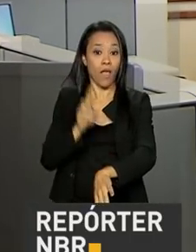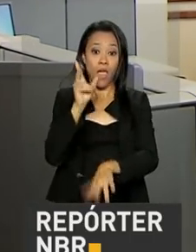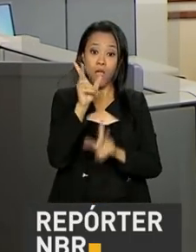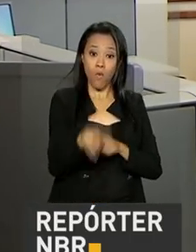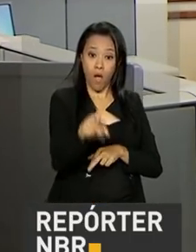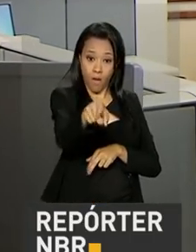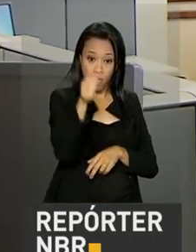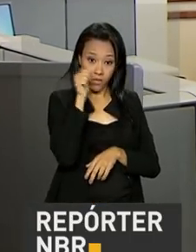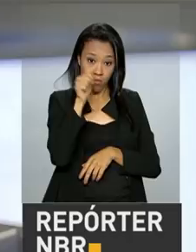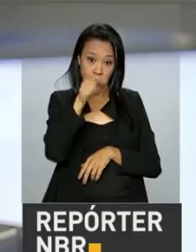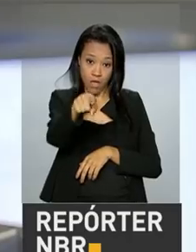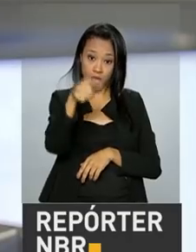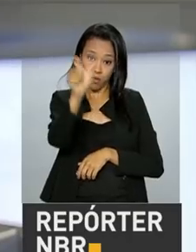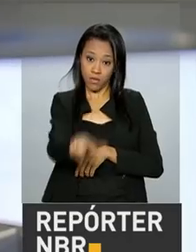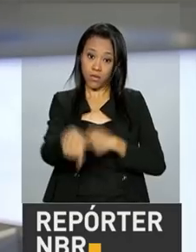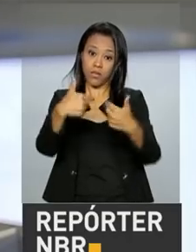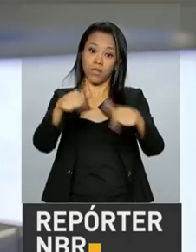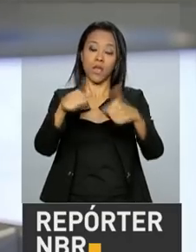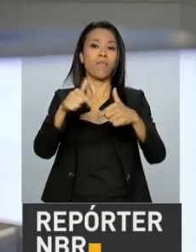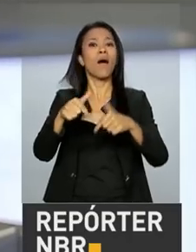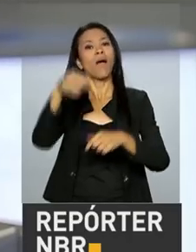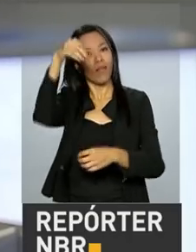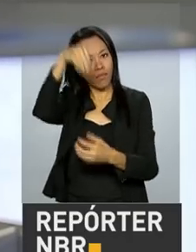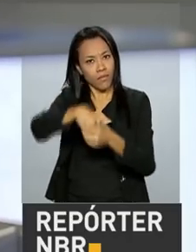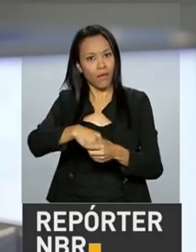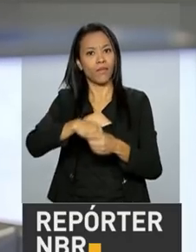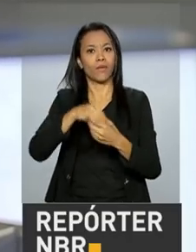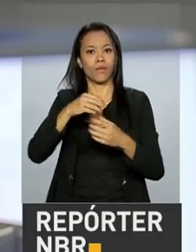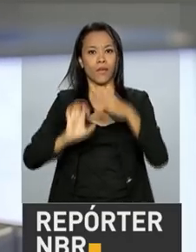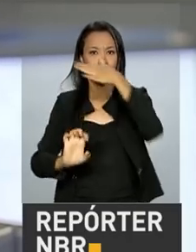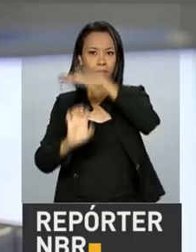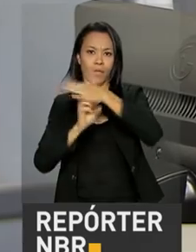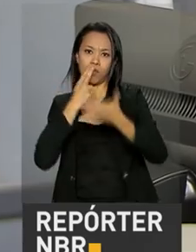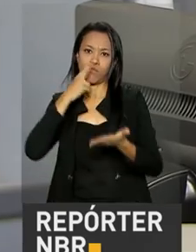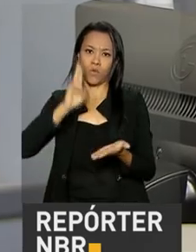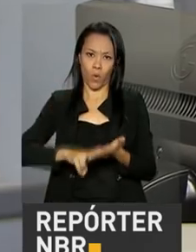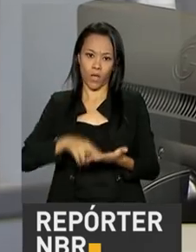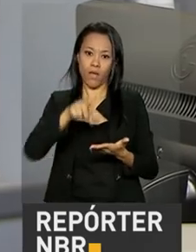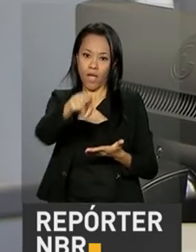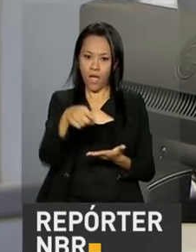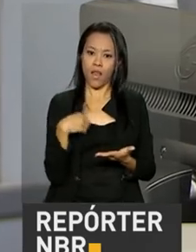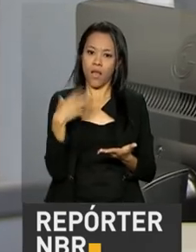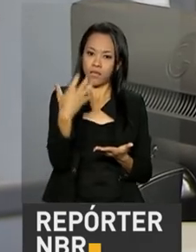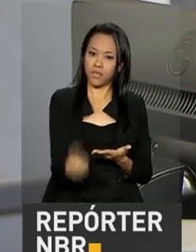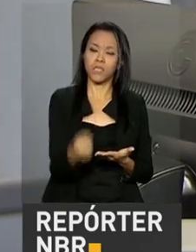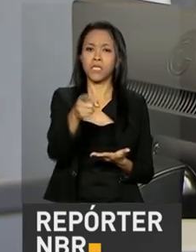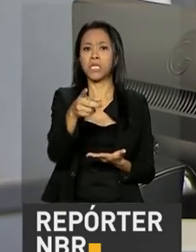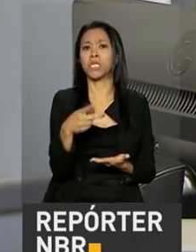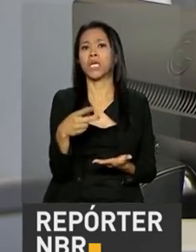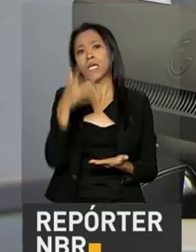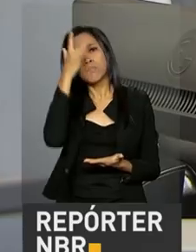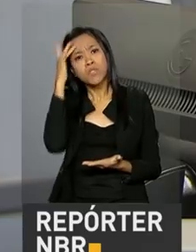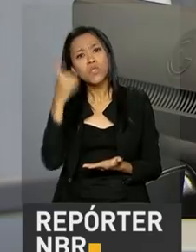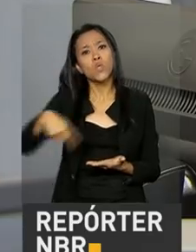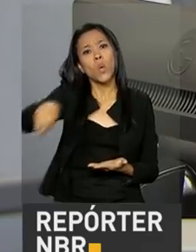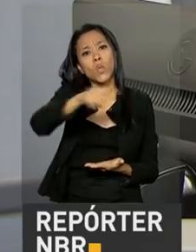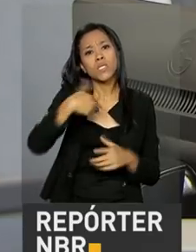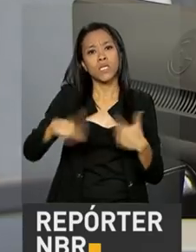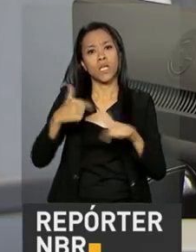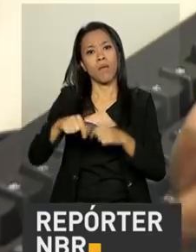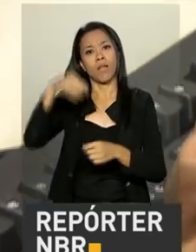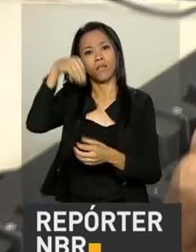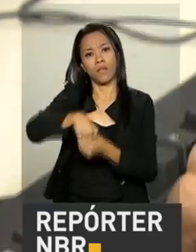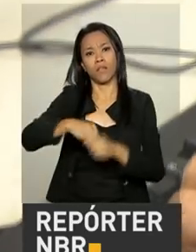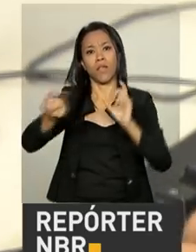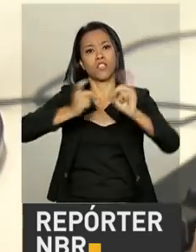funcionária dos correios ela se beneficia de uma medida adotada pela empresa que permite que os trabalhadores da área administrativa